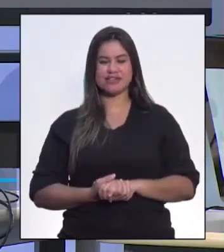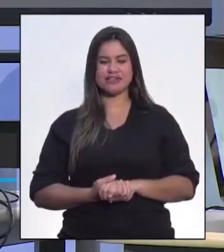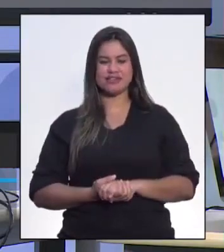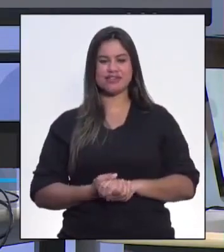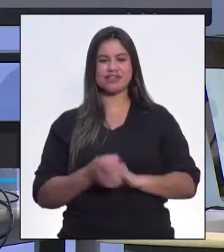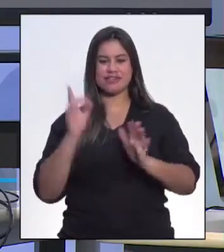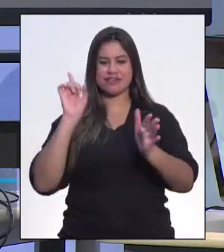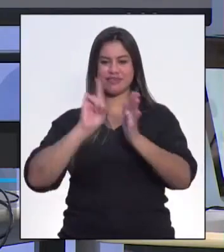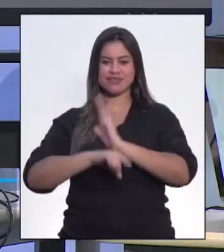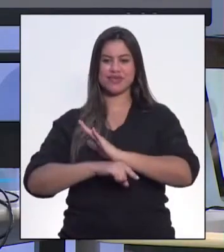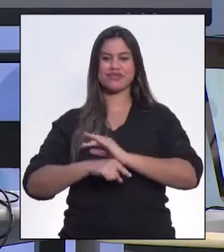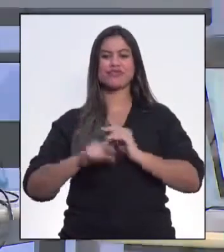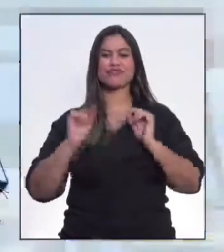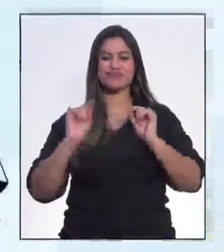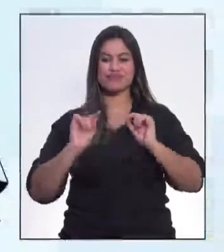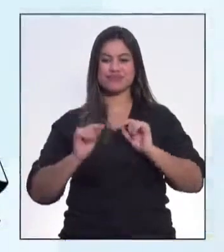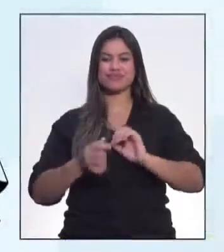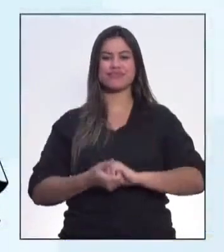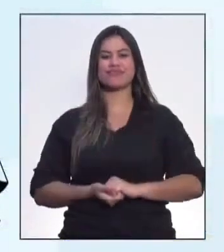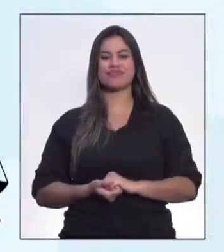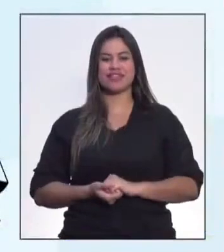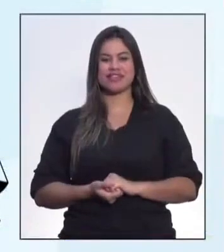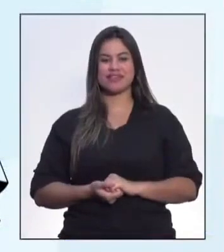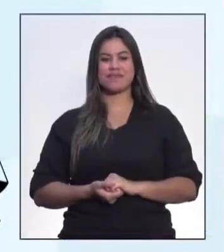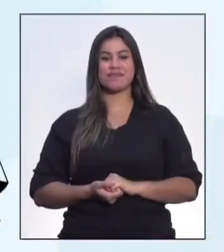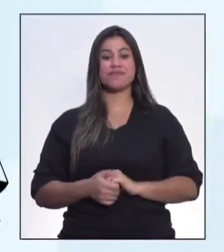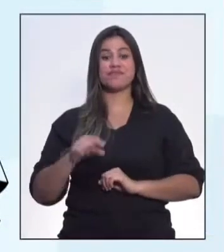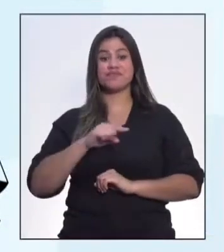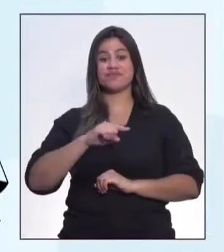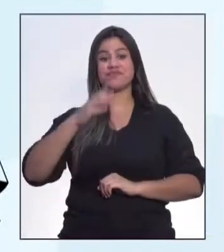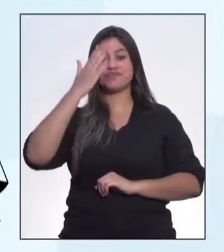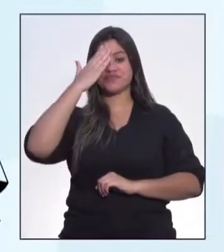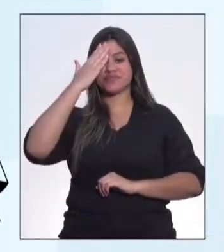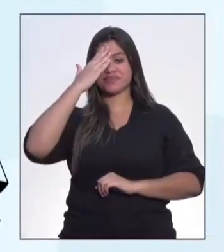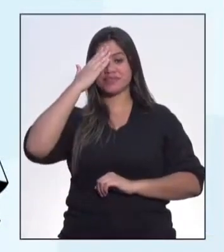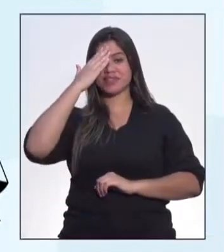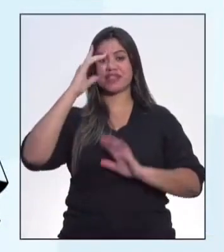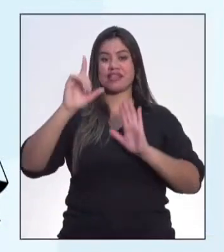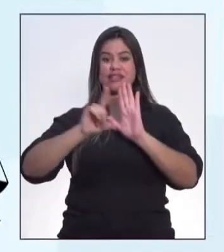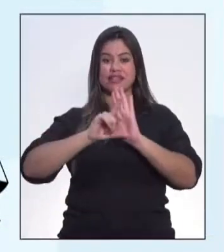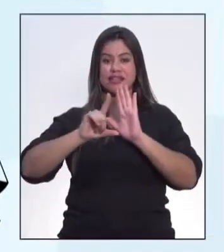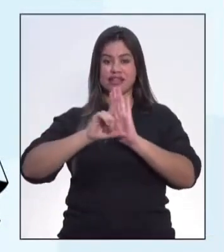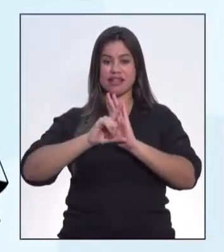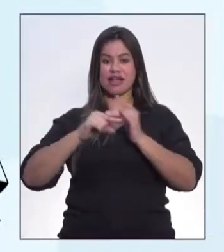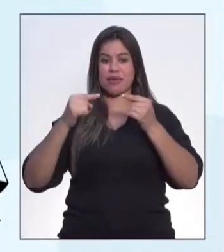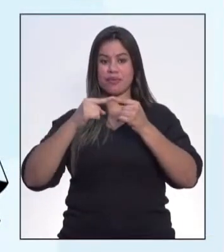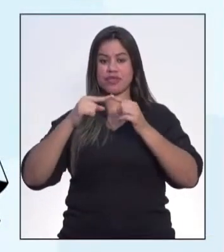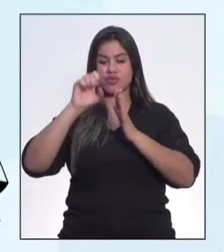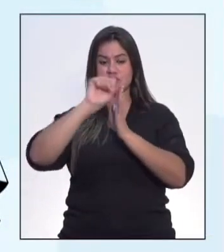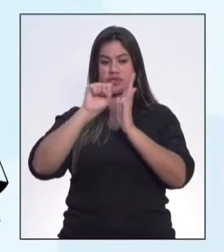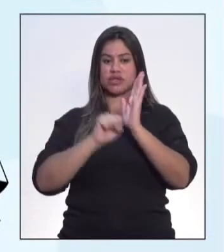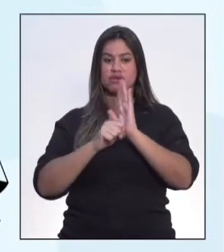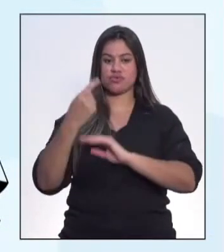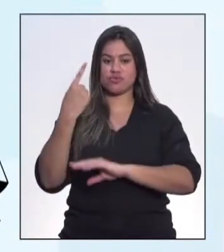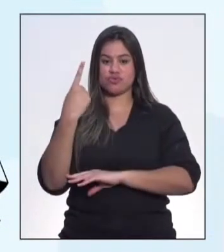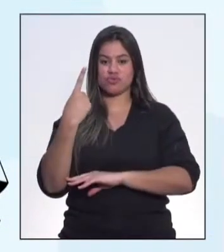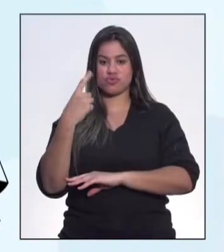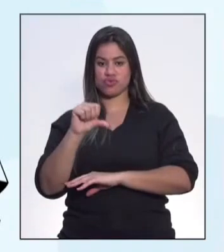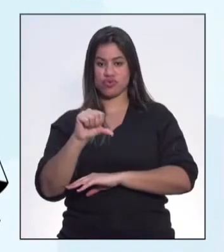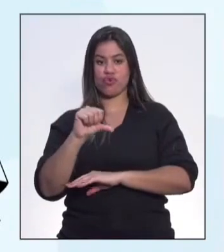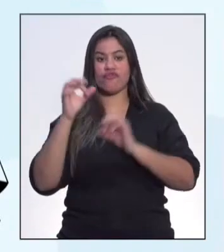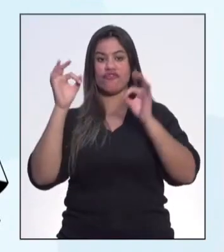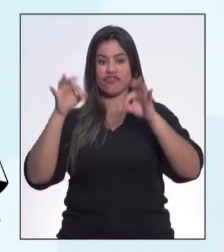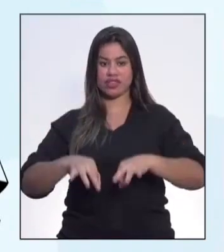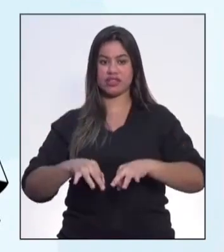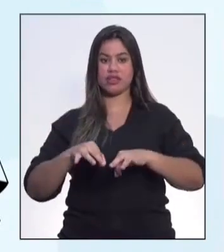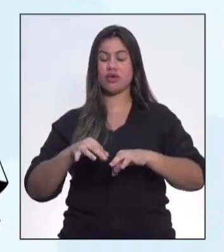a pergunta é a seguinte: você sabia que, no Código Civil do começo do século XIX, a mulher